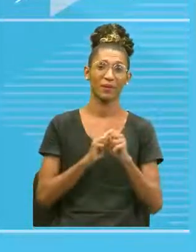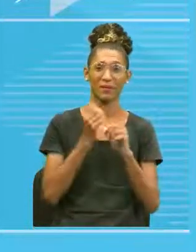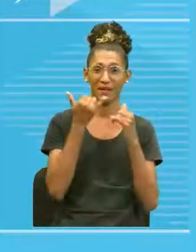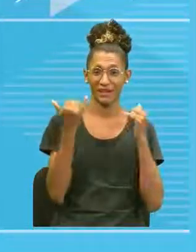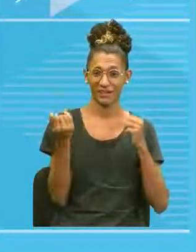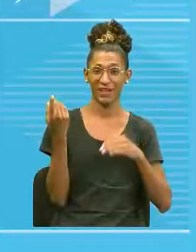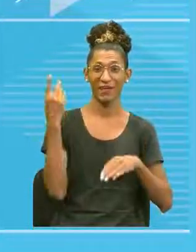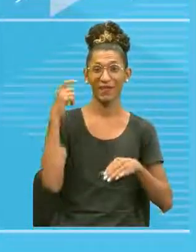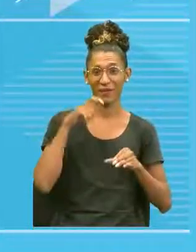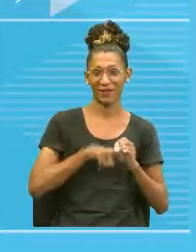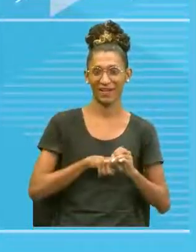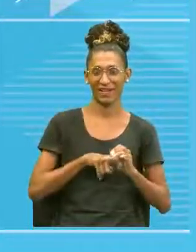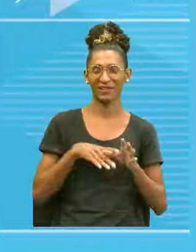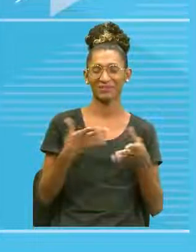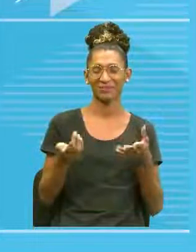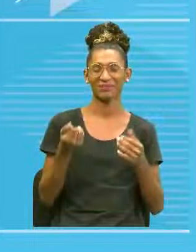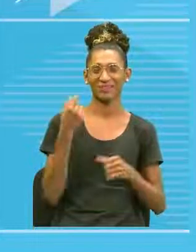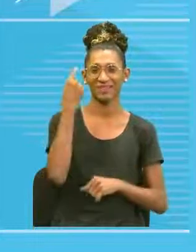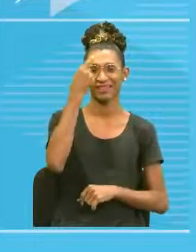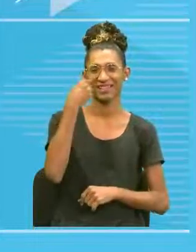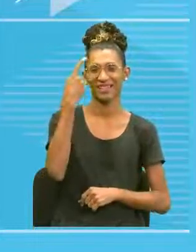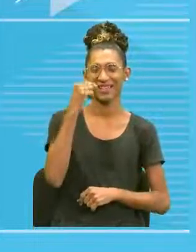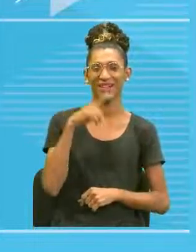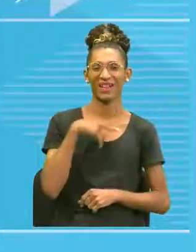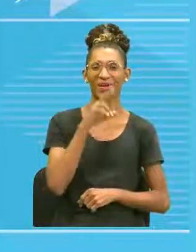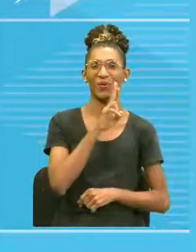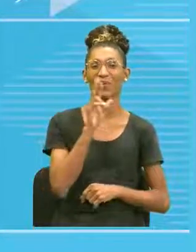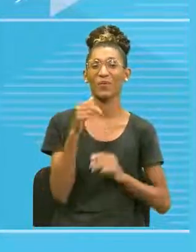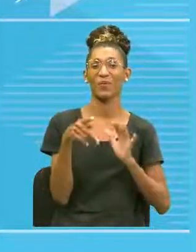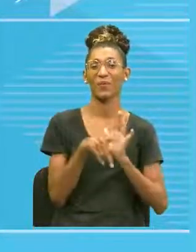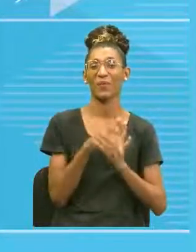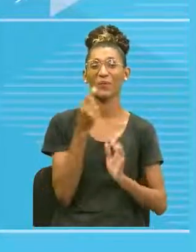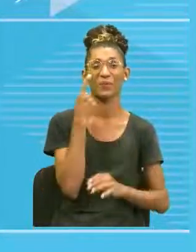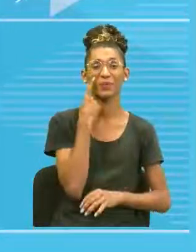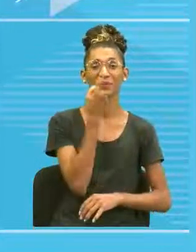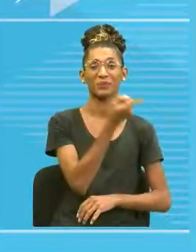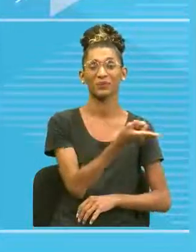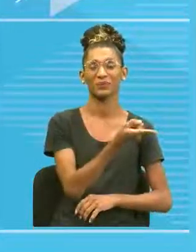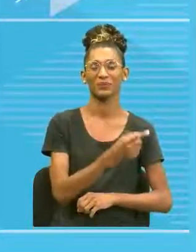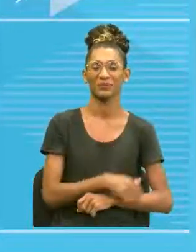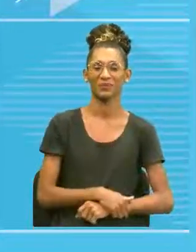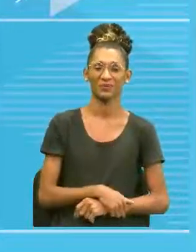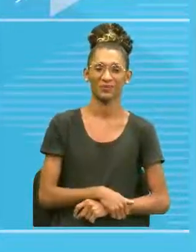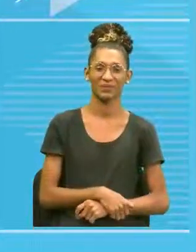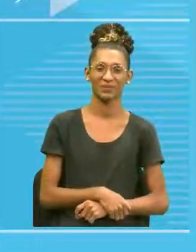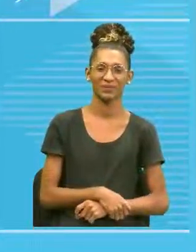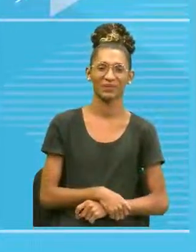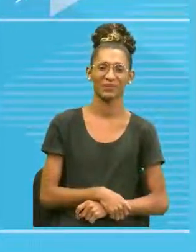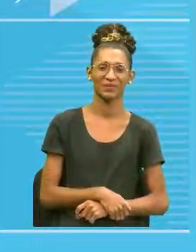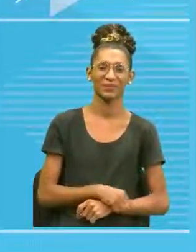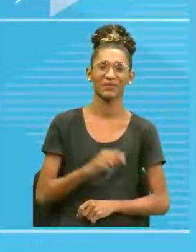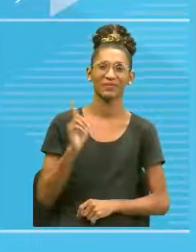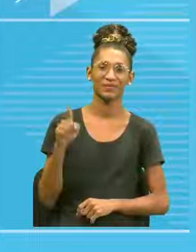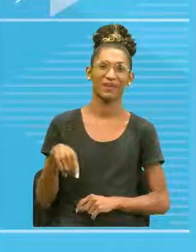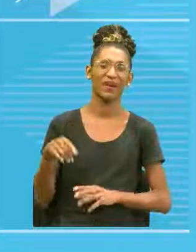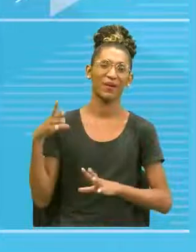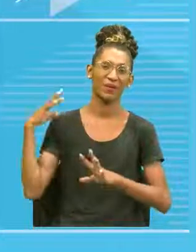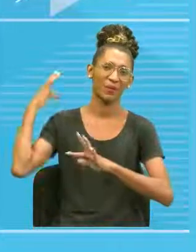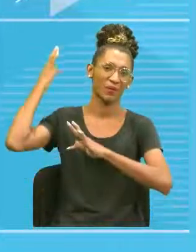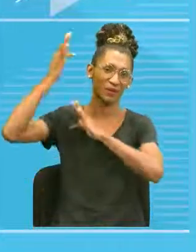energias em espanhol eles chamam de sexta lá se esta e é uma tradição